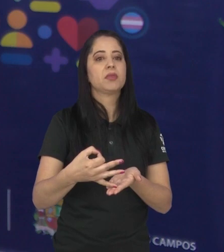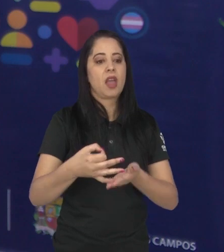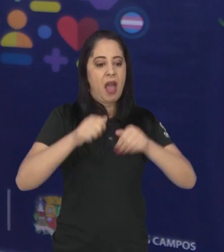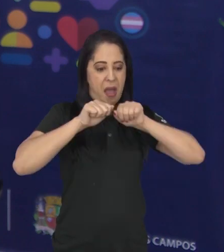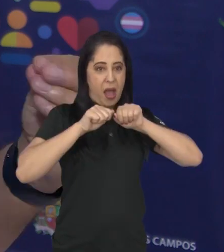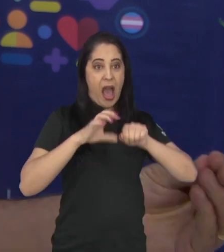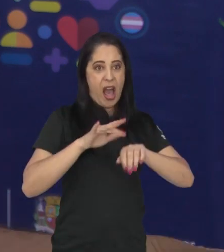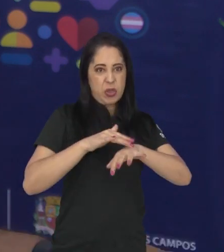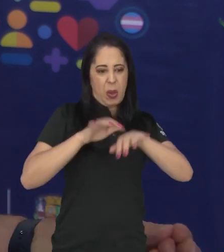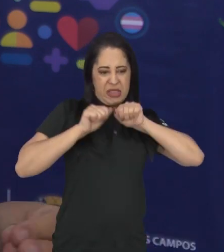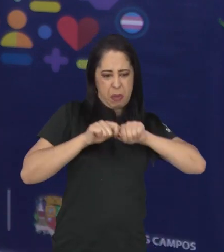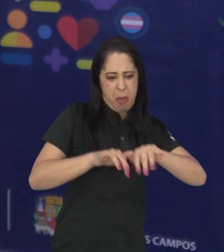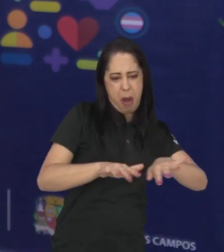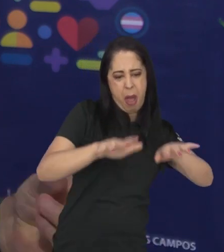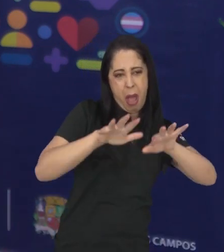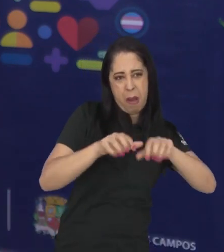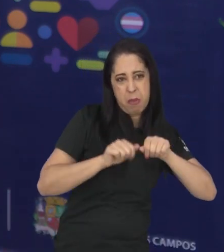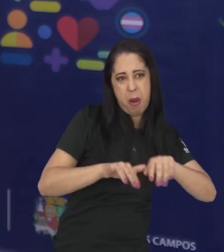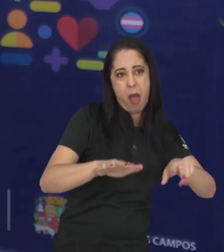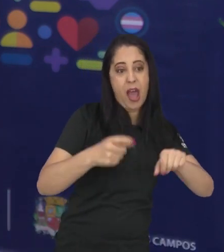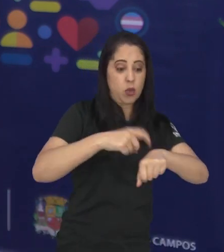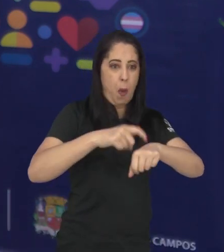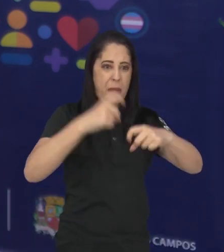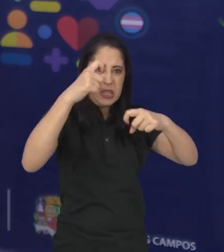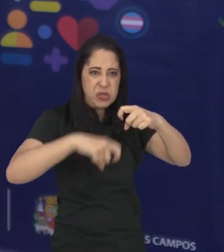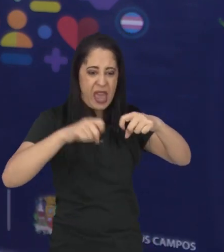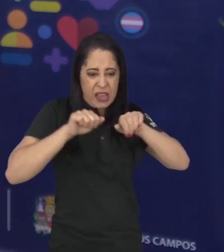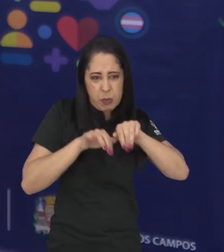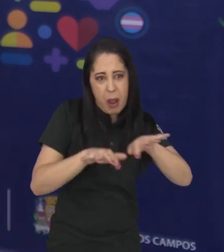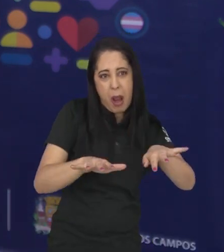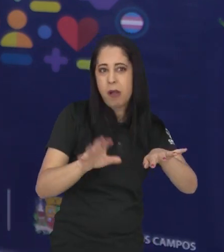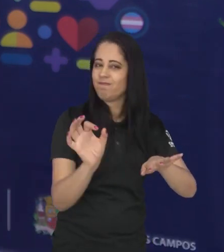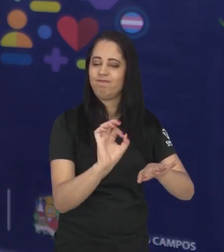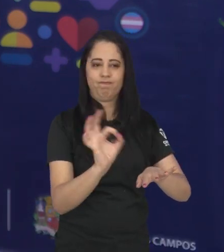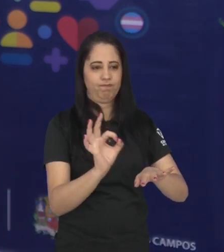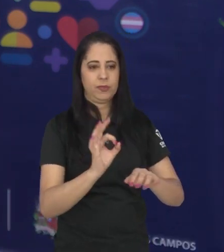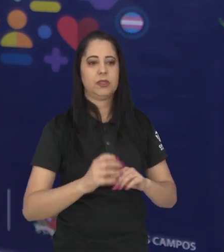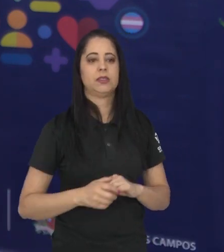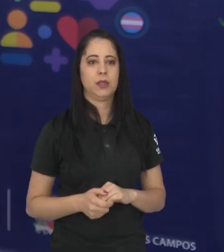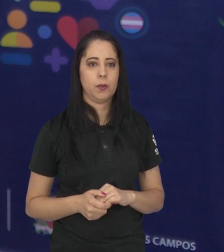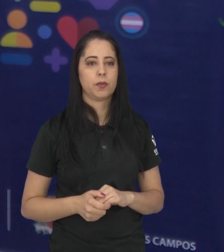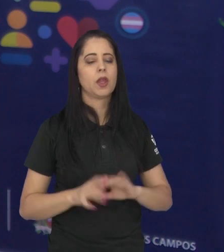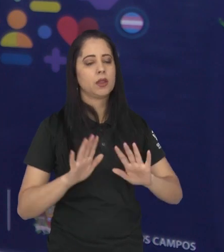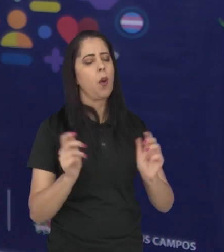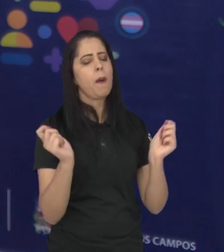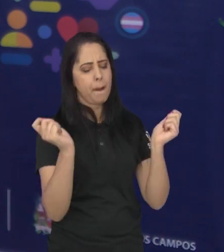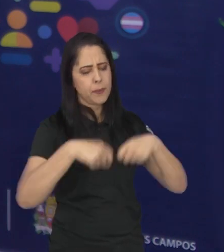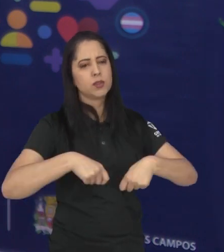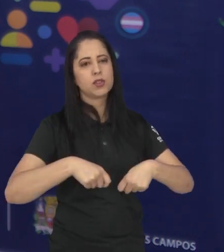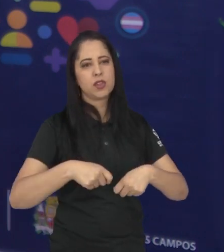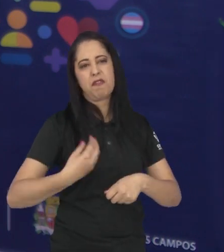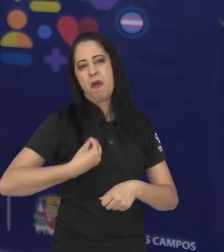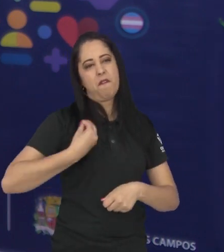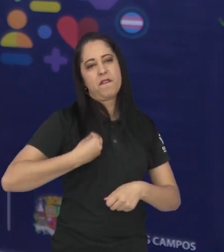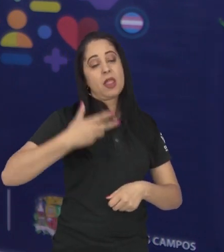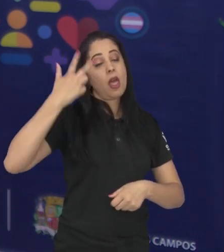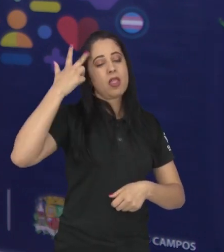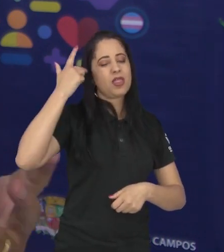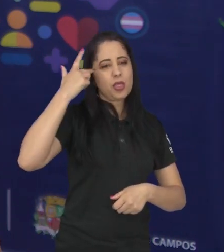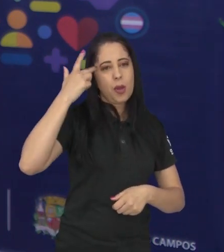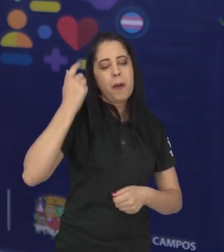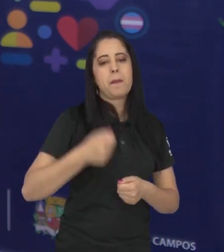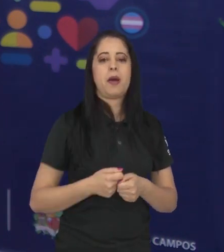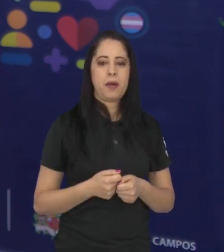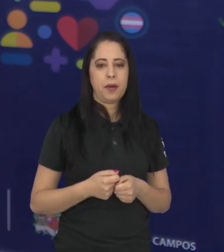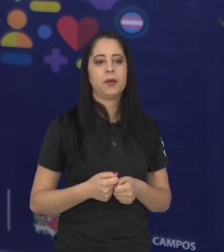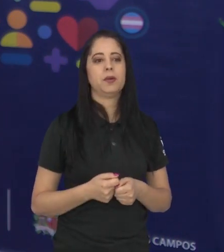também não transmitem o HIV numa relação sexual. Então, é possível sim a pessoa ter uma